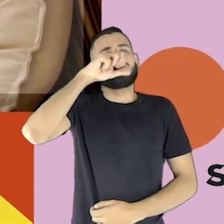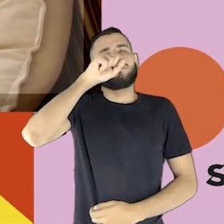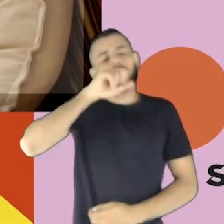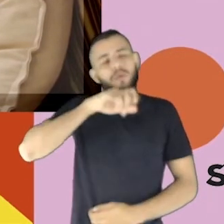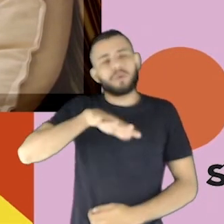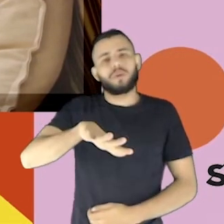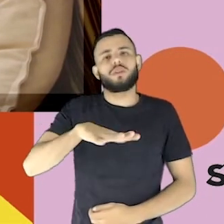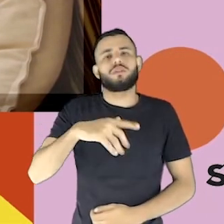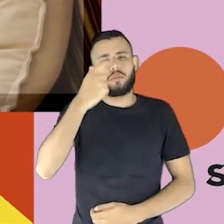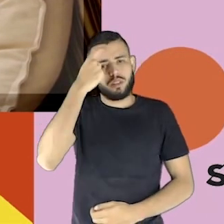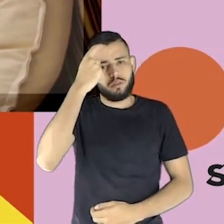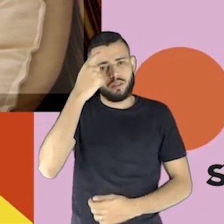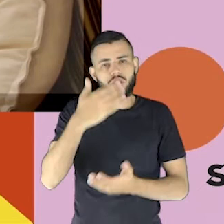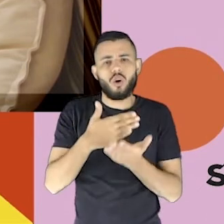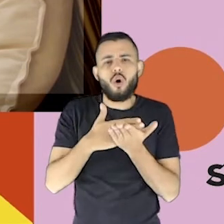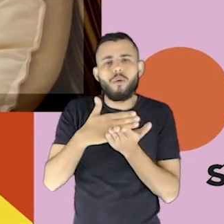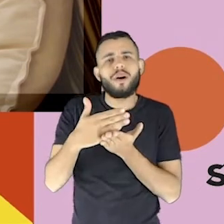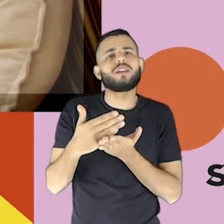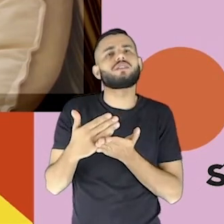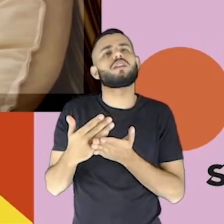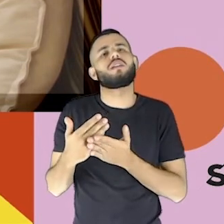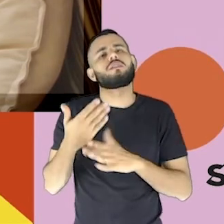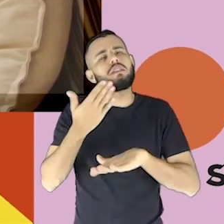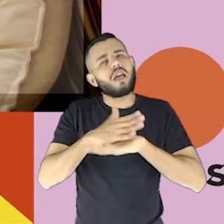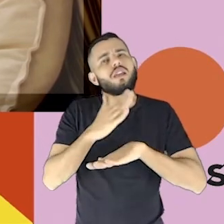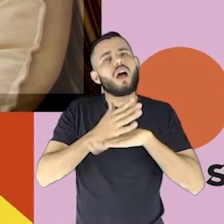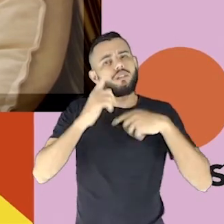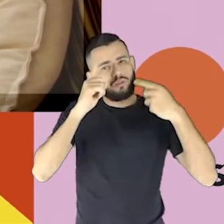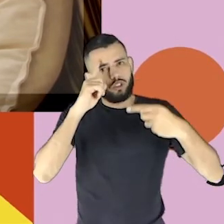começa a trabalhar isso no dia a dia.